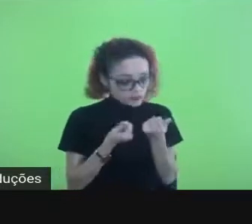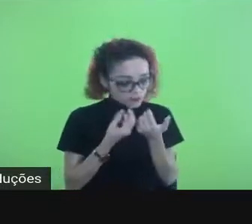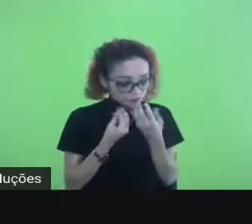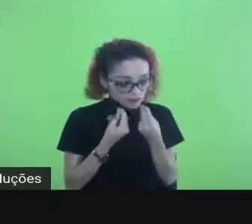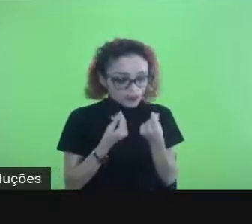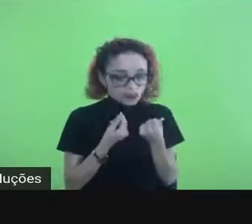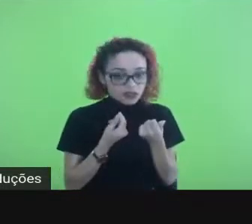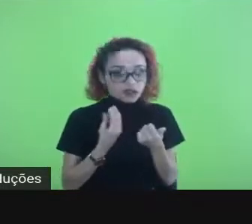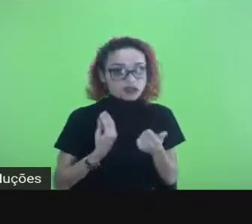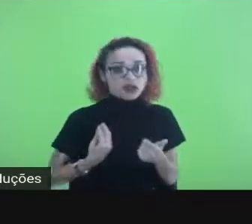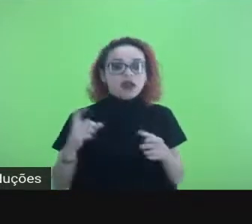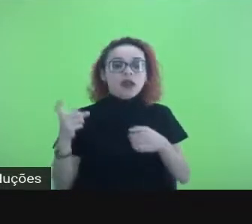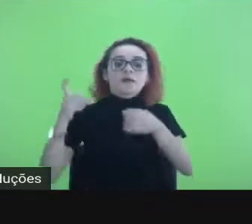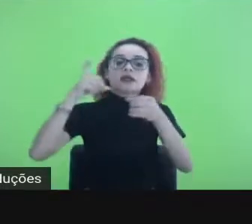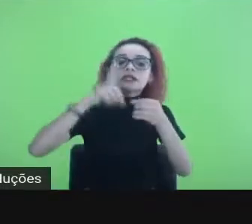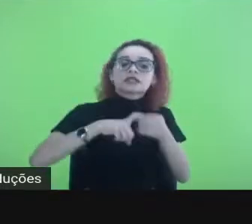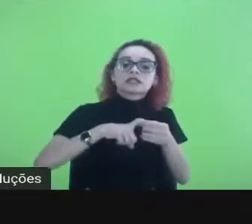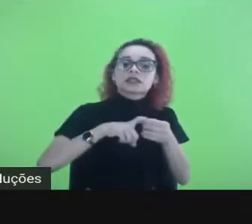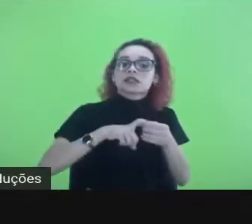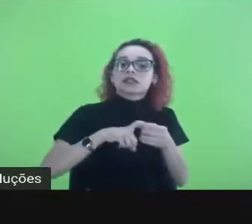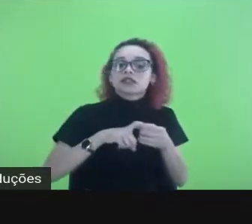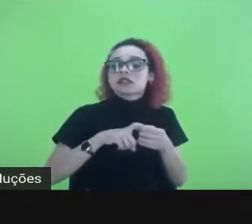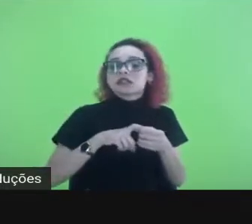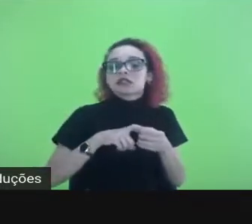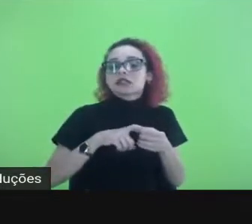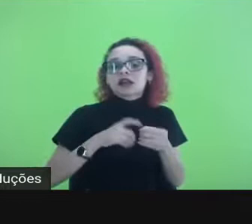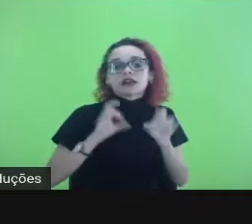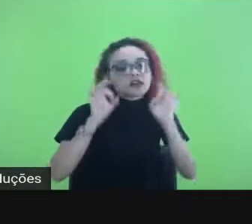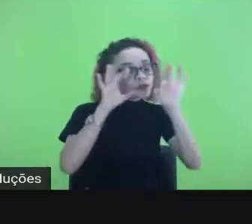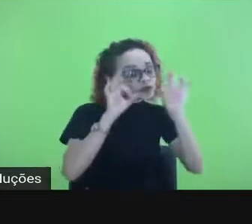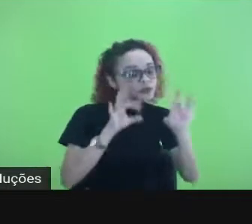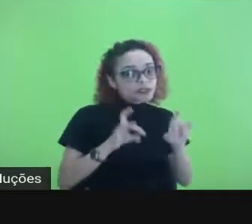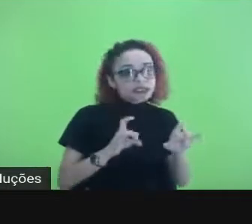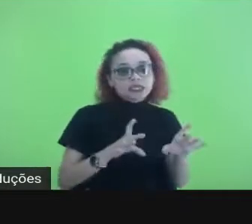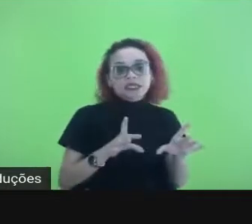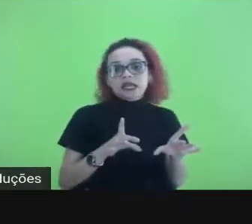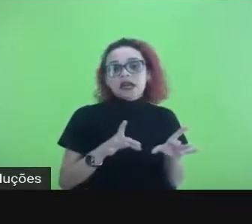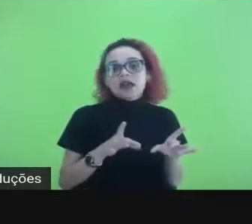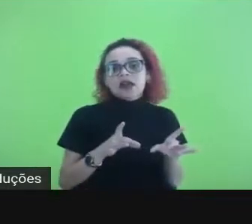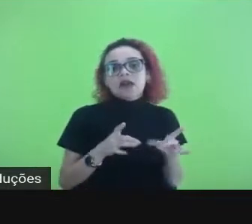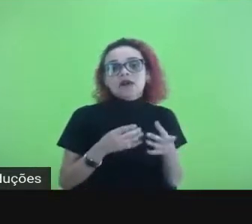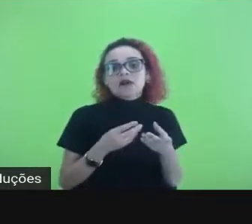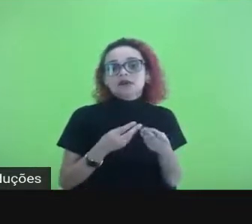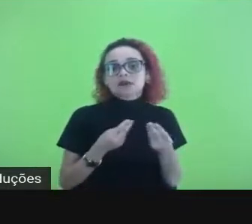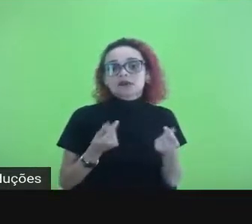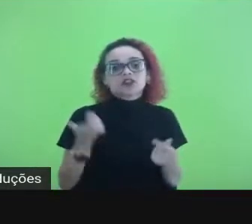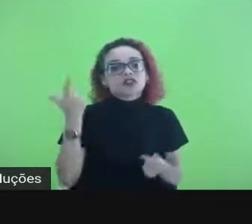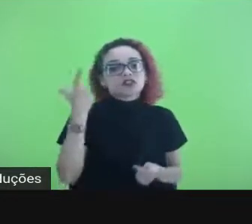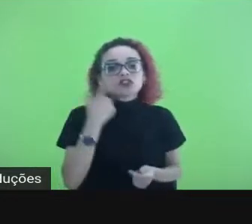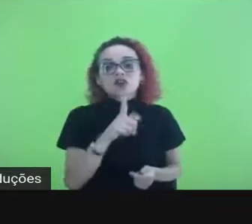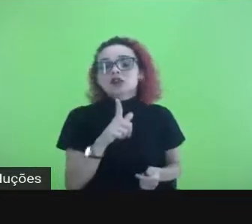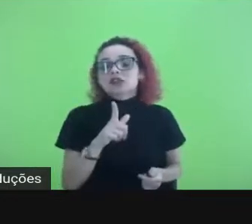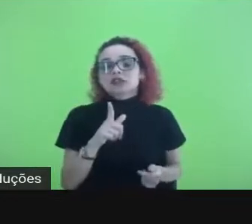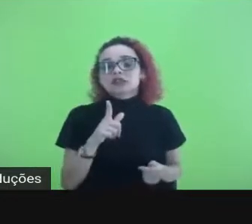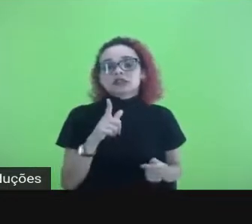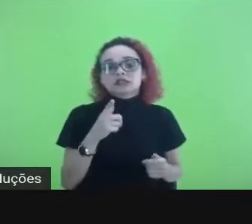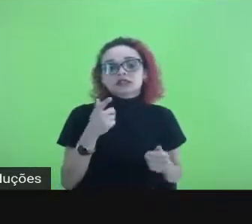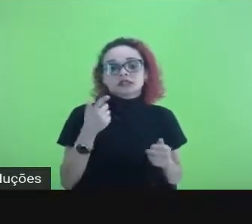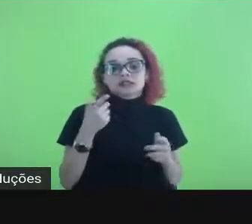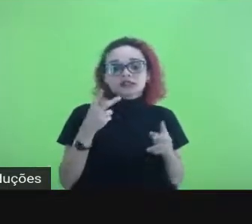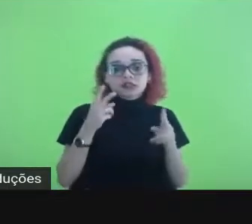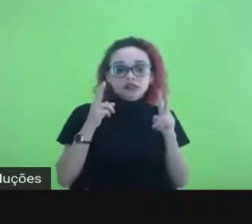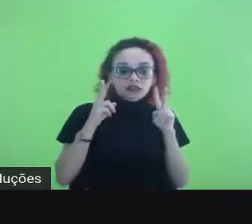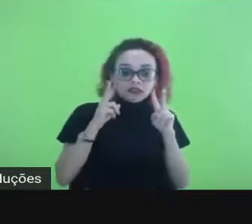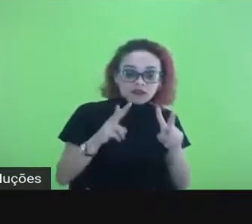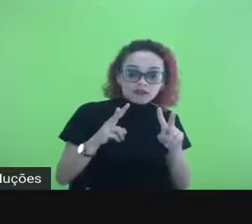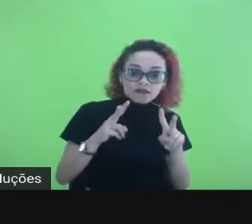essa parceria, que foi algo muito especial, né, de você conseguir viabilizar que a construção civil